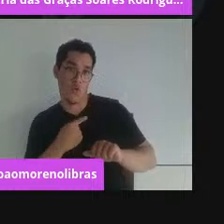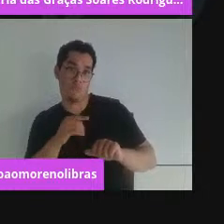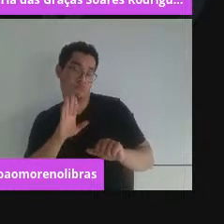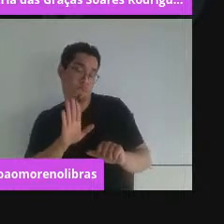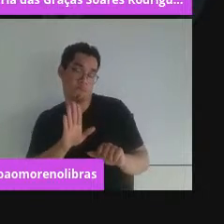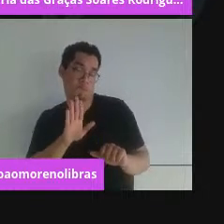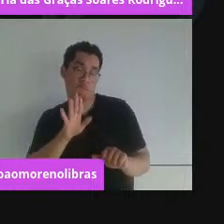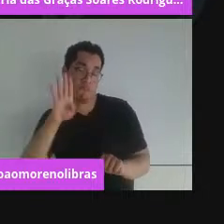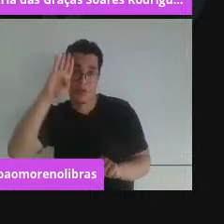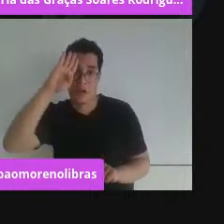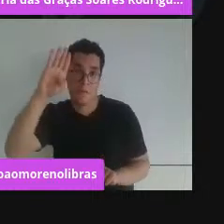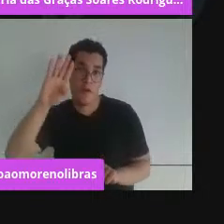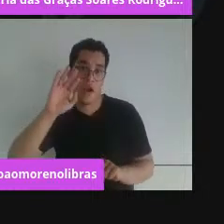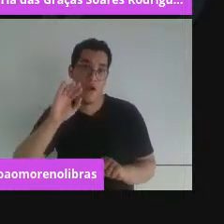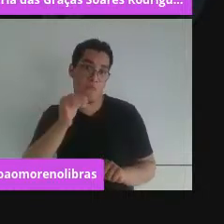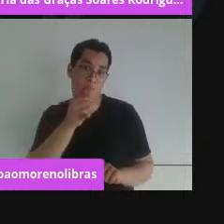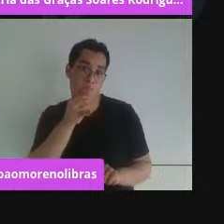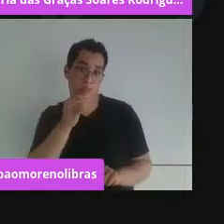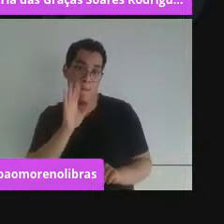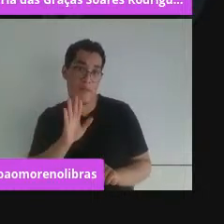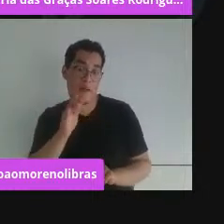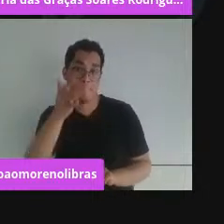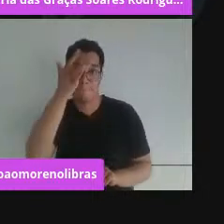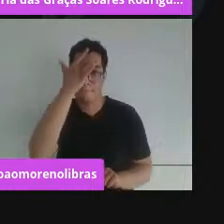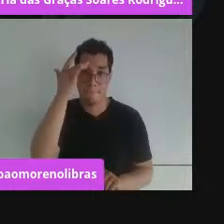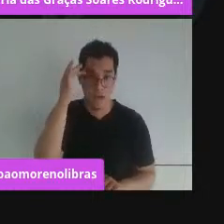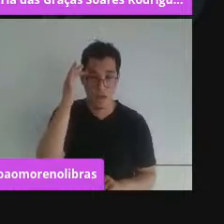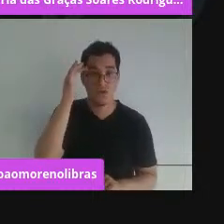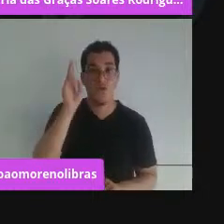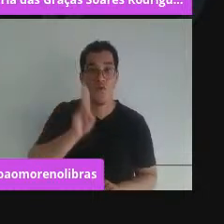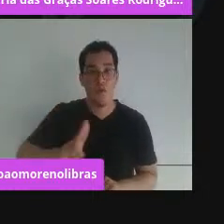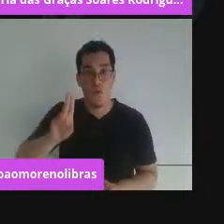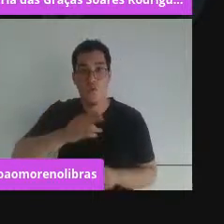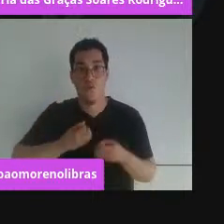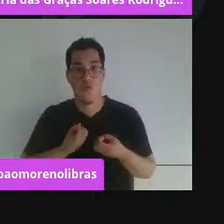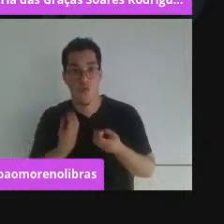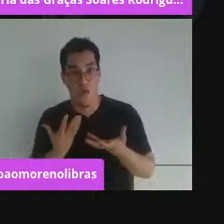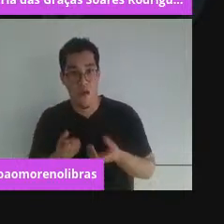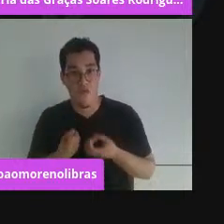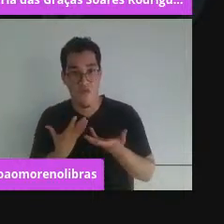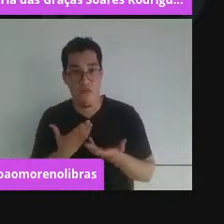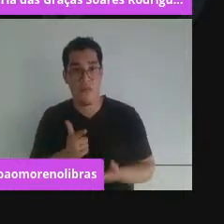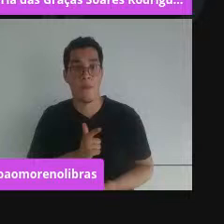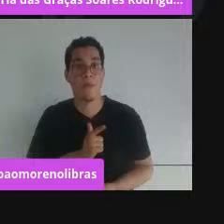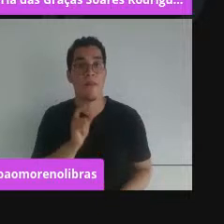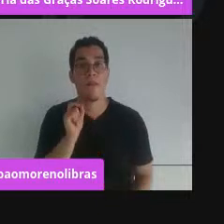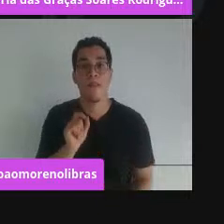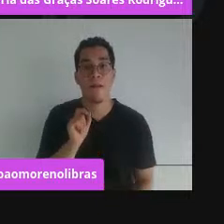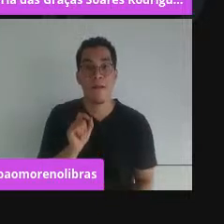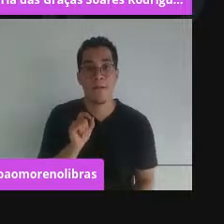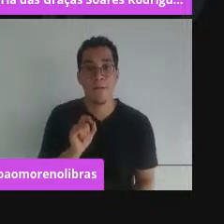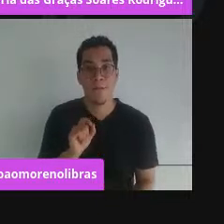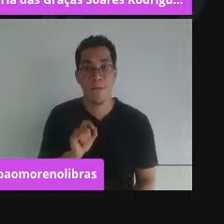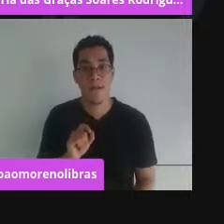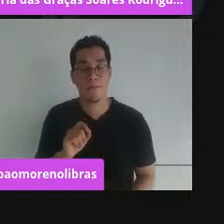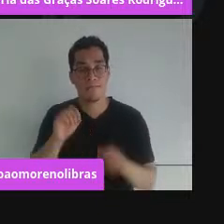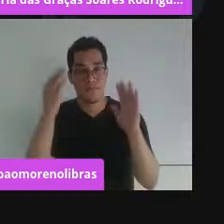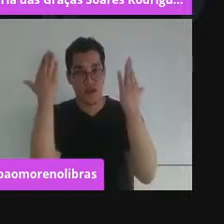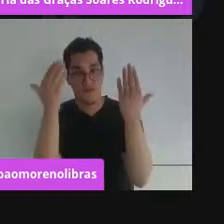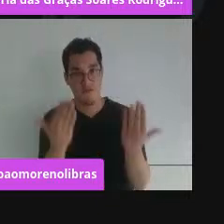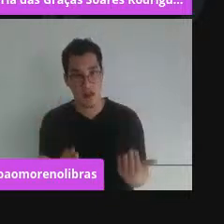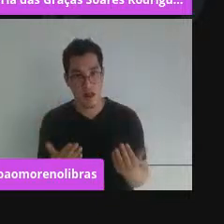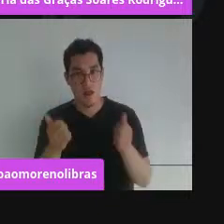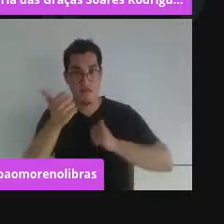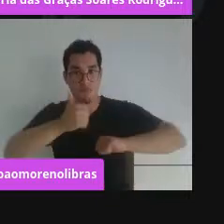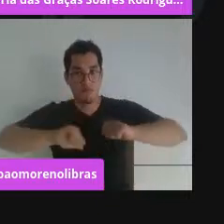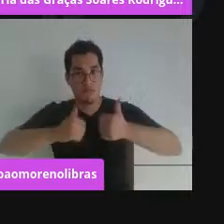ali, mas aqueles que escreveram naquele site, eles foram levados pela avaliação dos acontecimentos ou